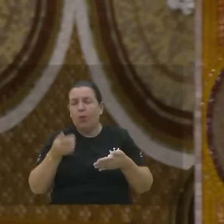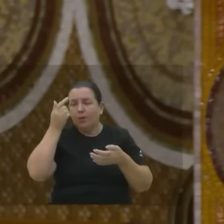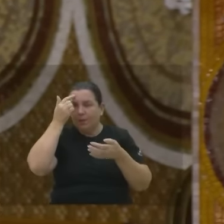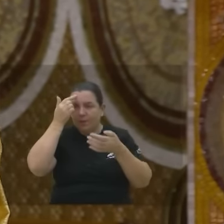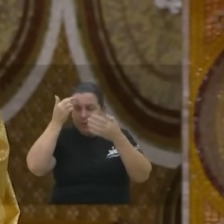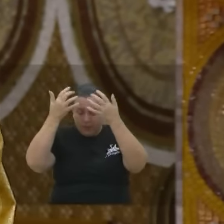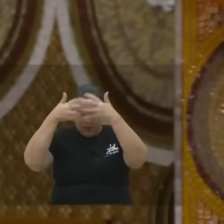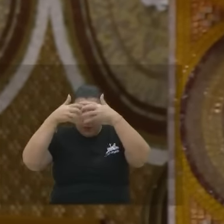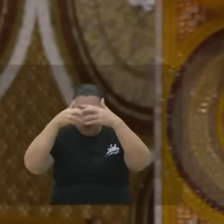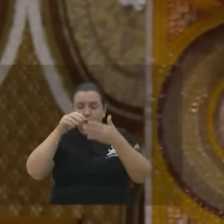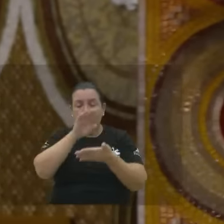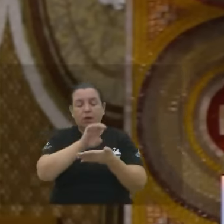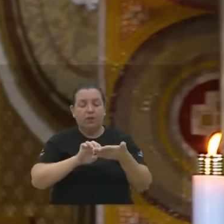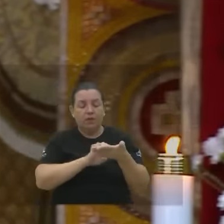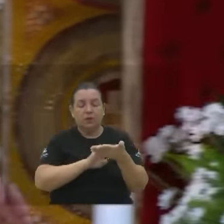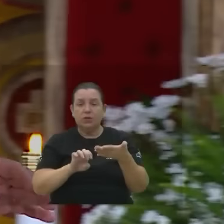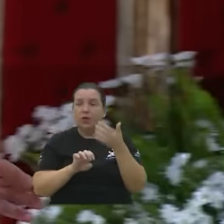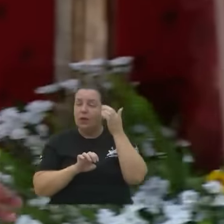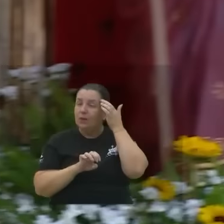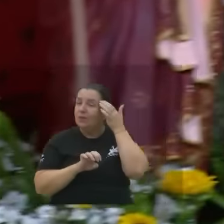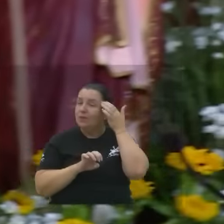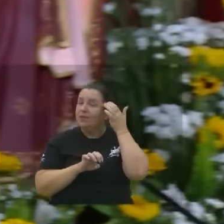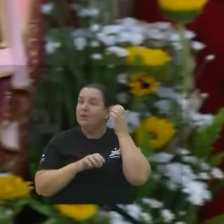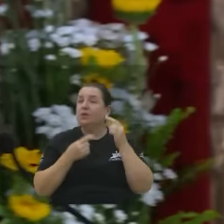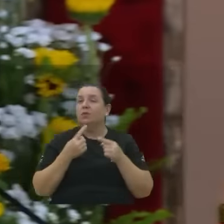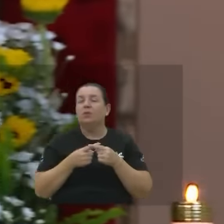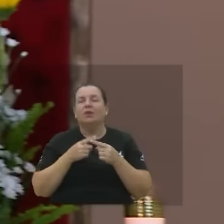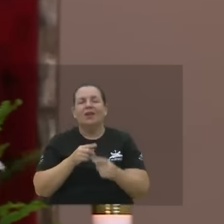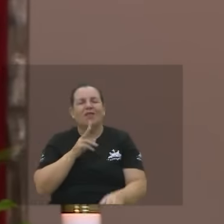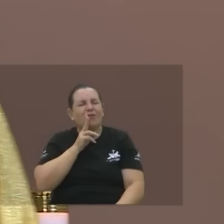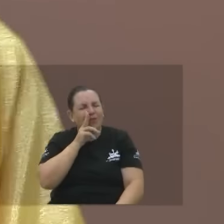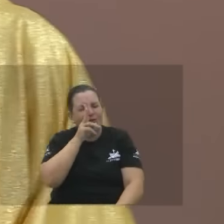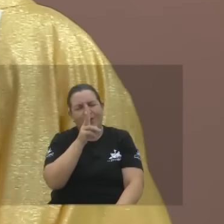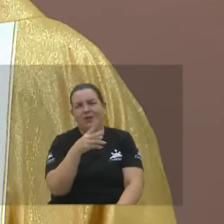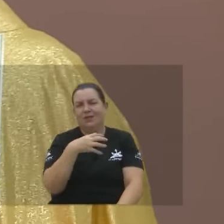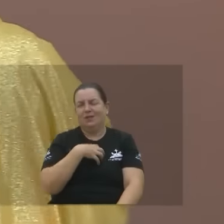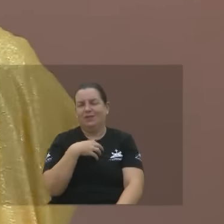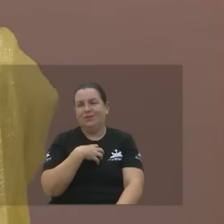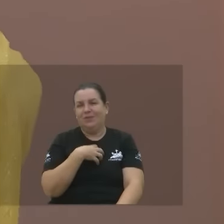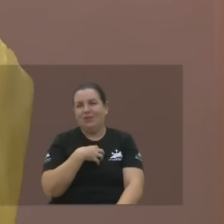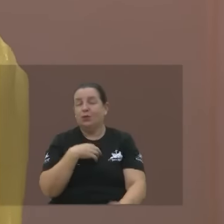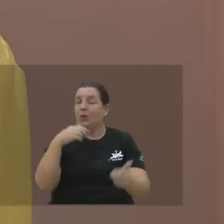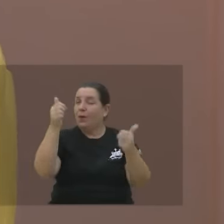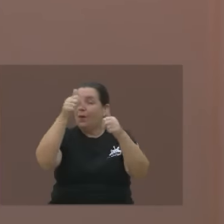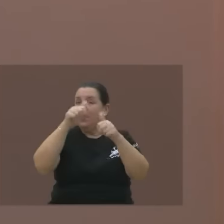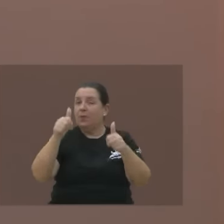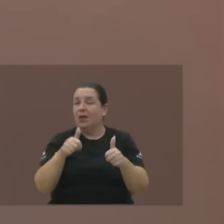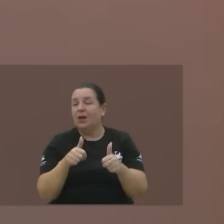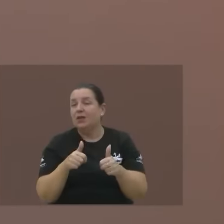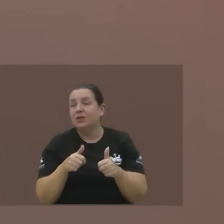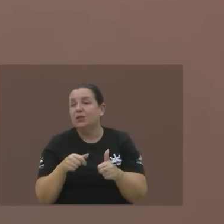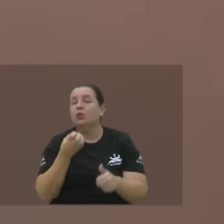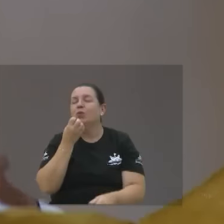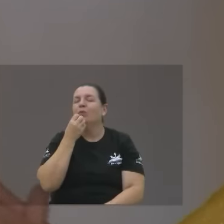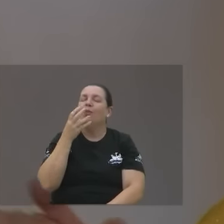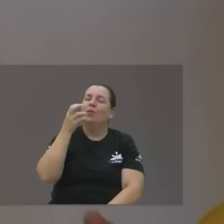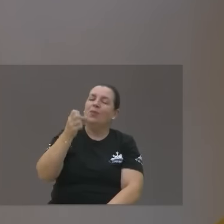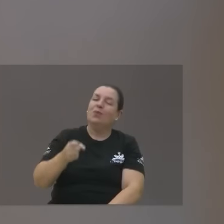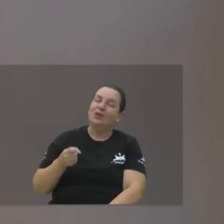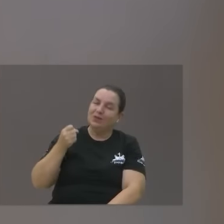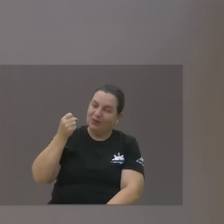refletirmos sobre o Evangelho, porque é muito forte a imagem do bom